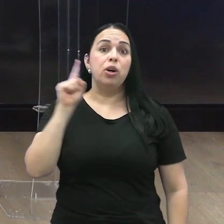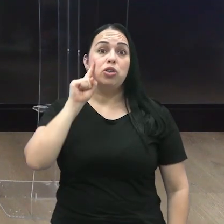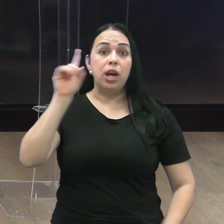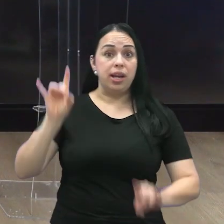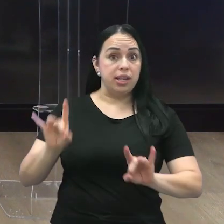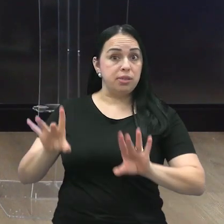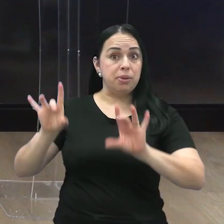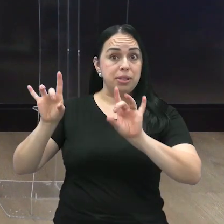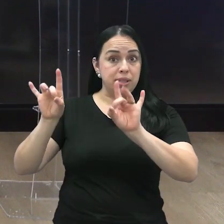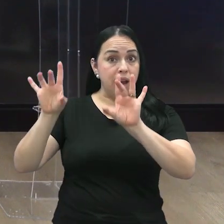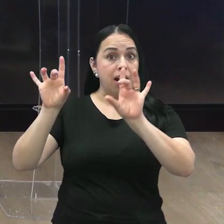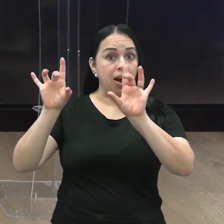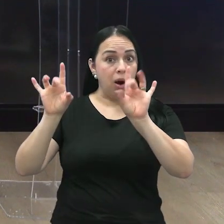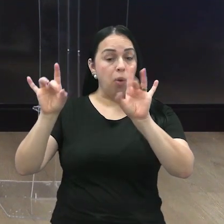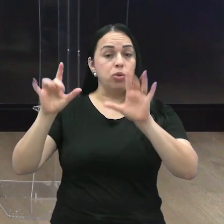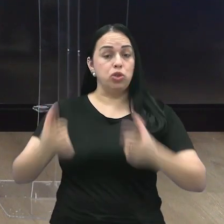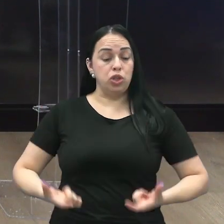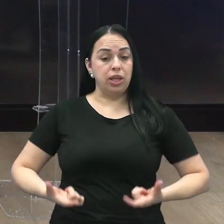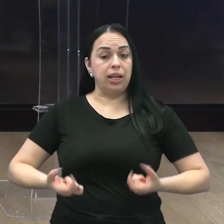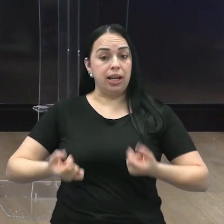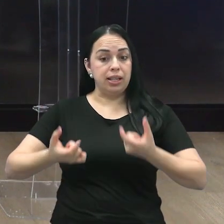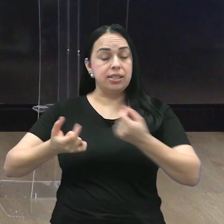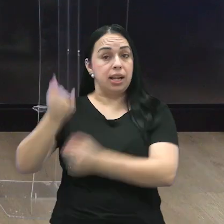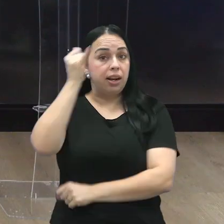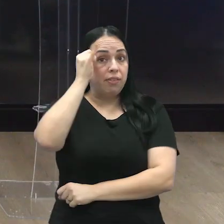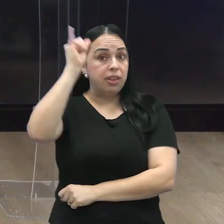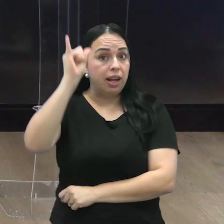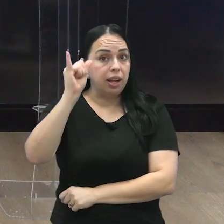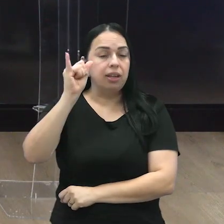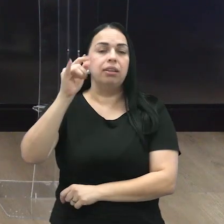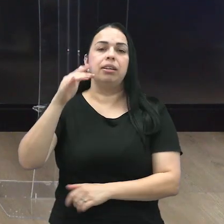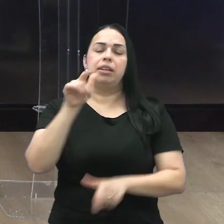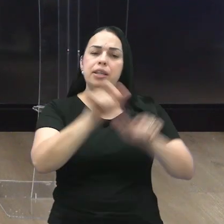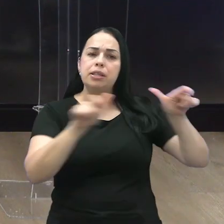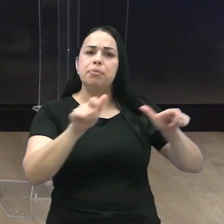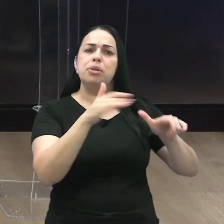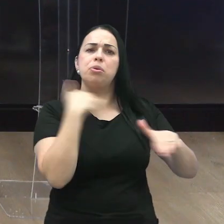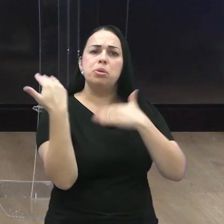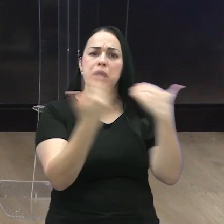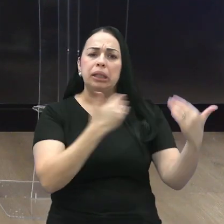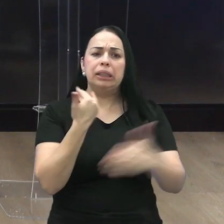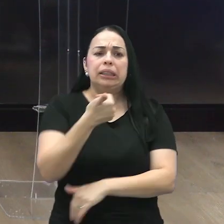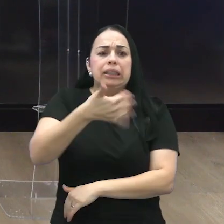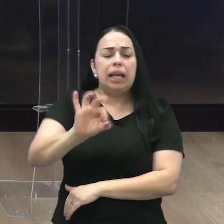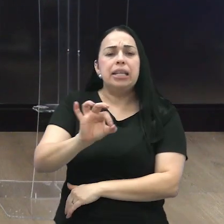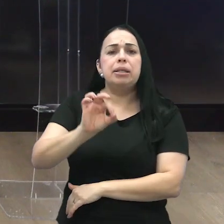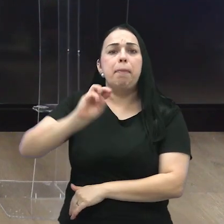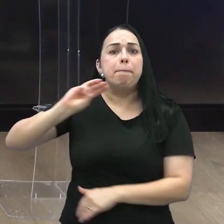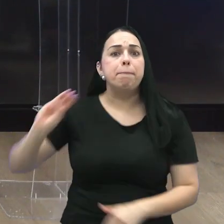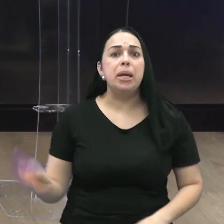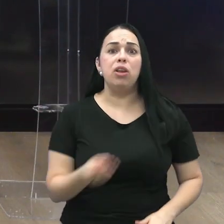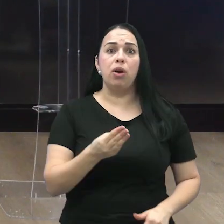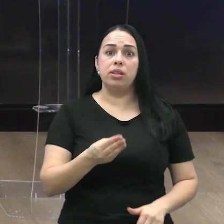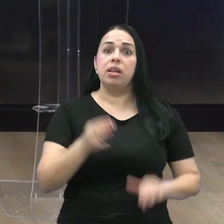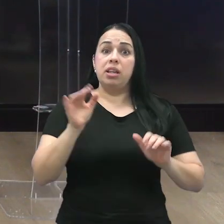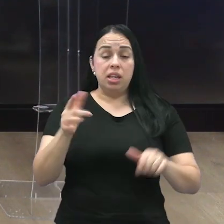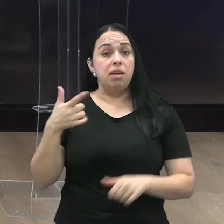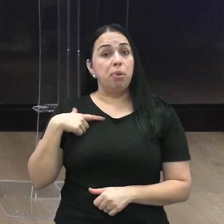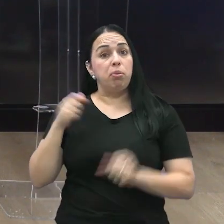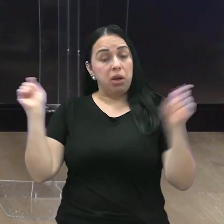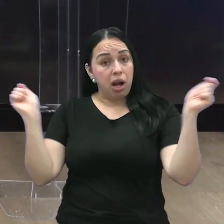contra o Câncer. A doença mata 10 milhões de pessoas no mundo e boa parte dos casos poderiam ser evitados